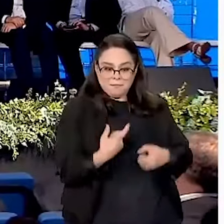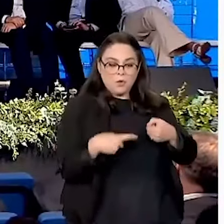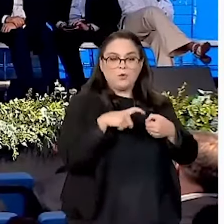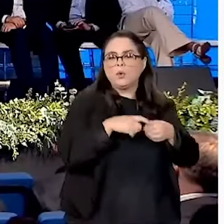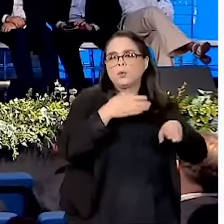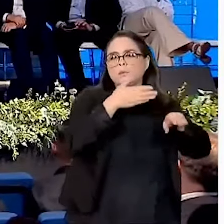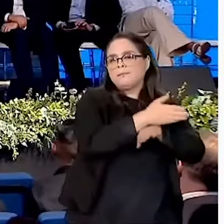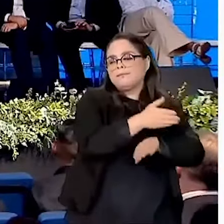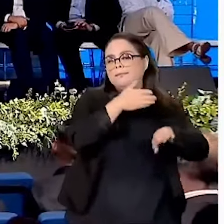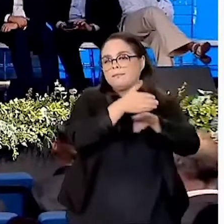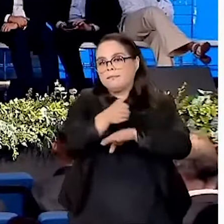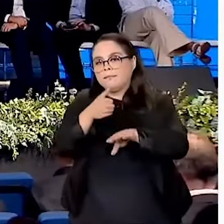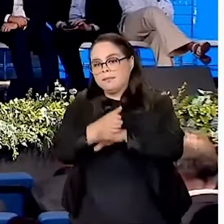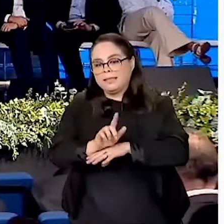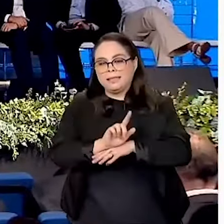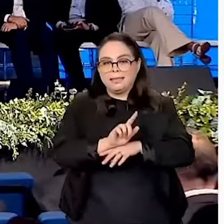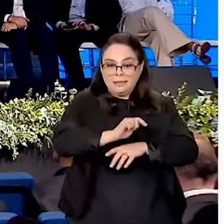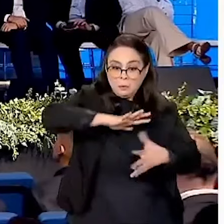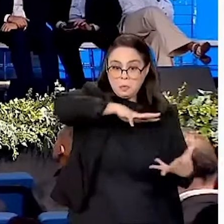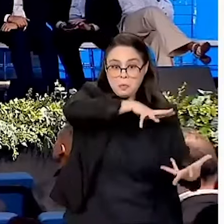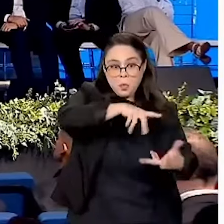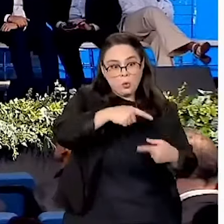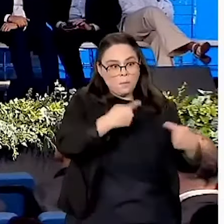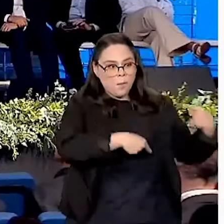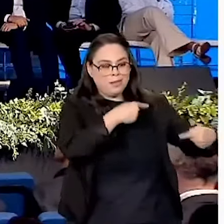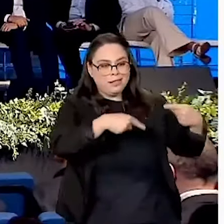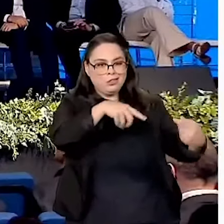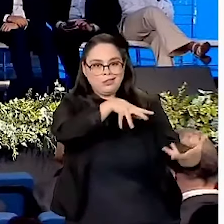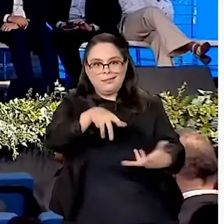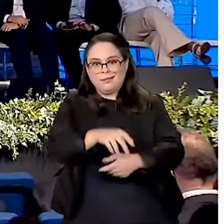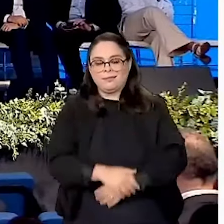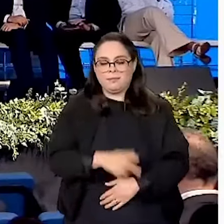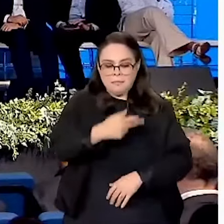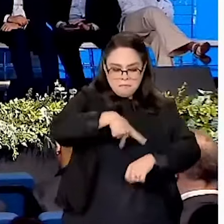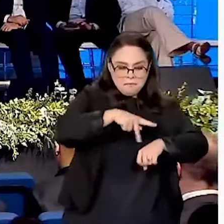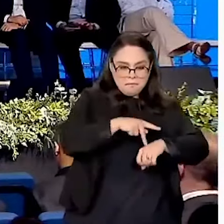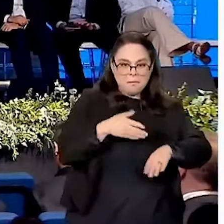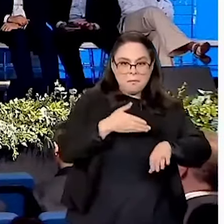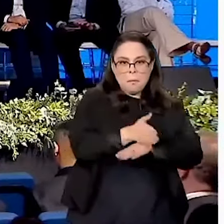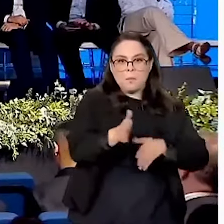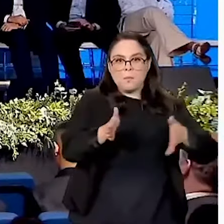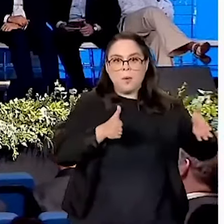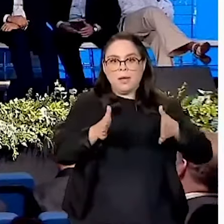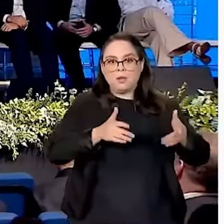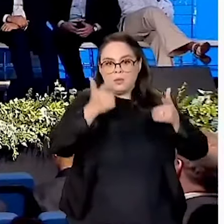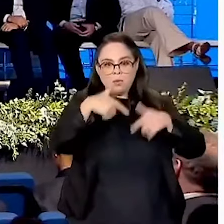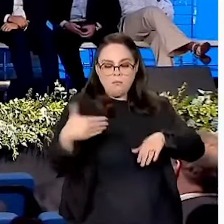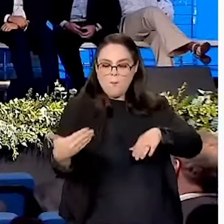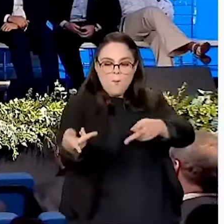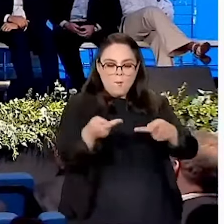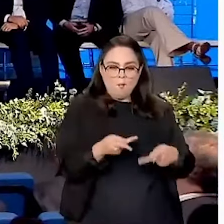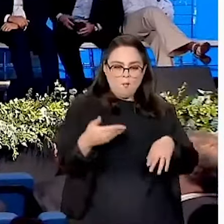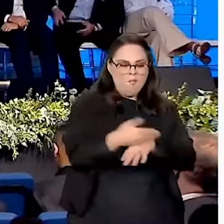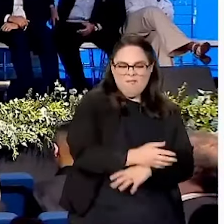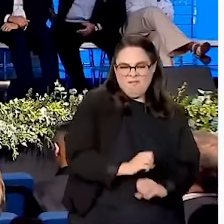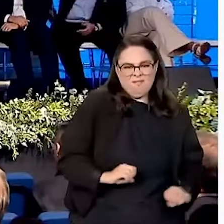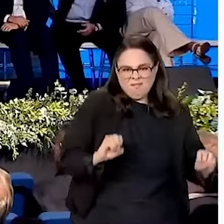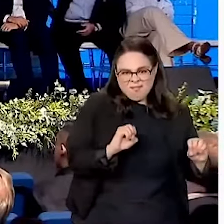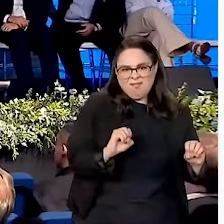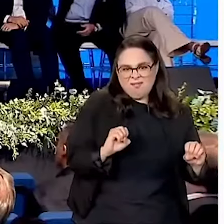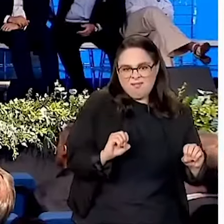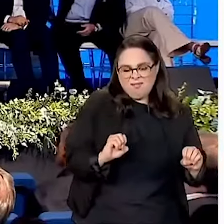participar da geopolítica internacional. Esse país passou um período sem ninguém querer vir aqui e passou